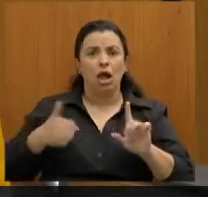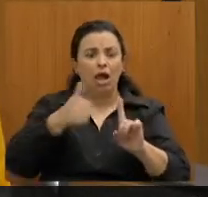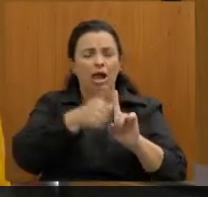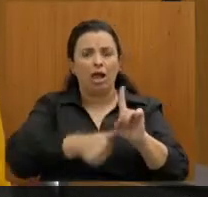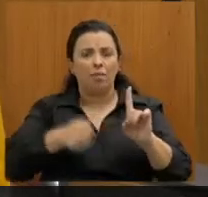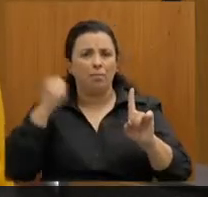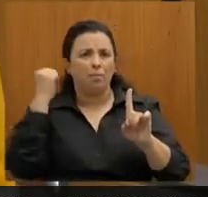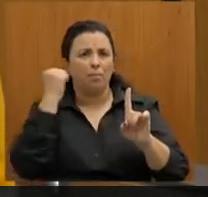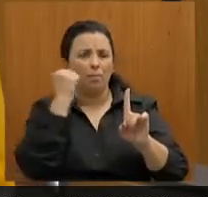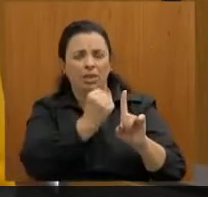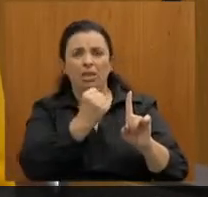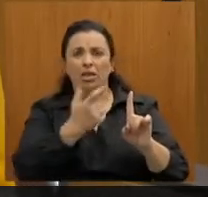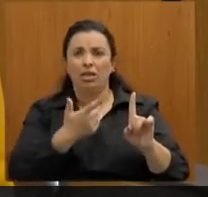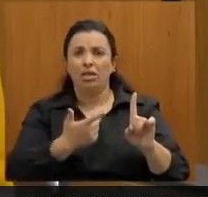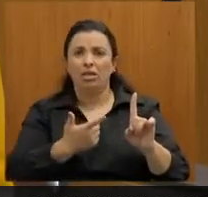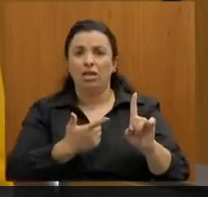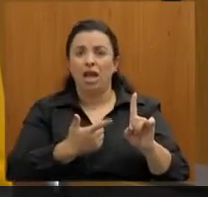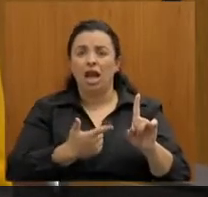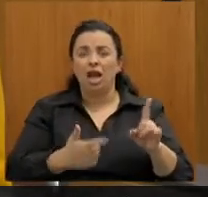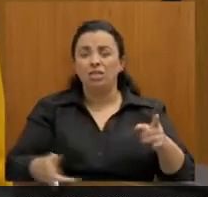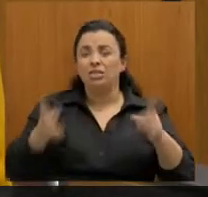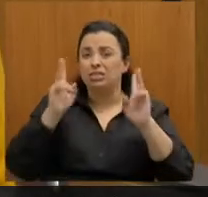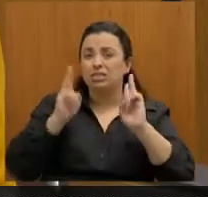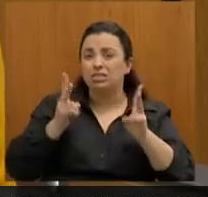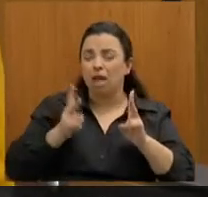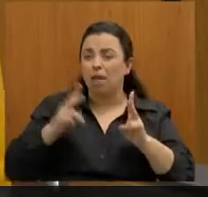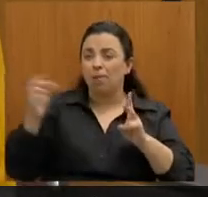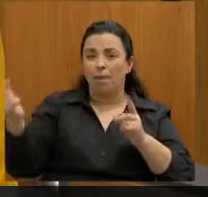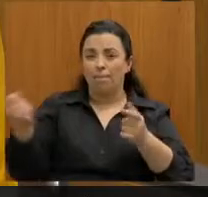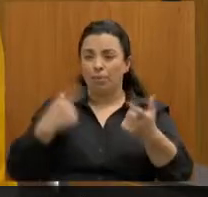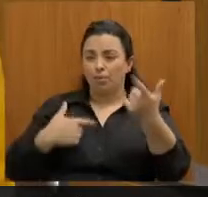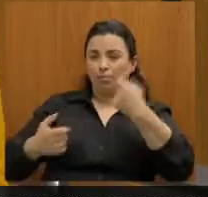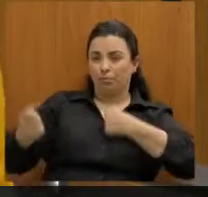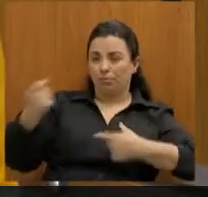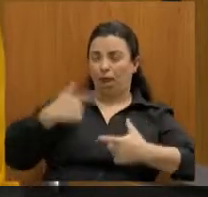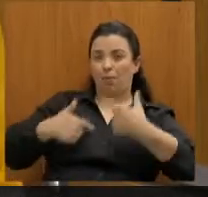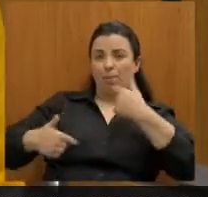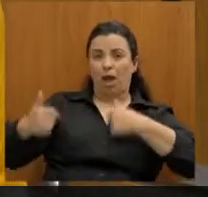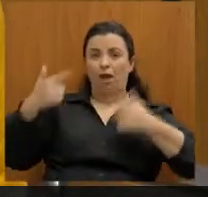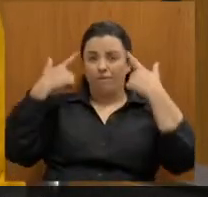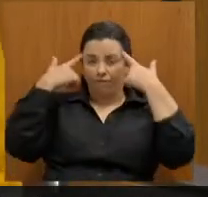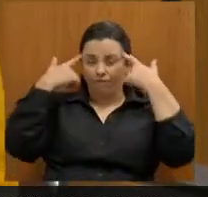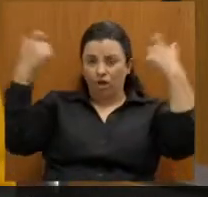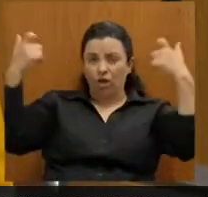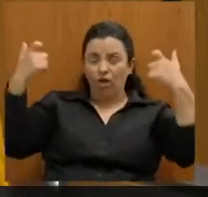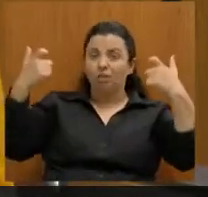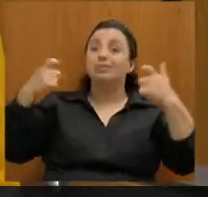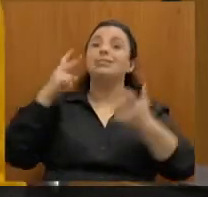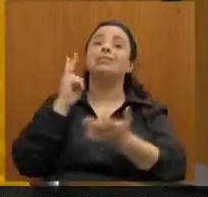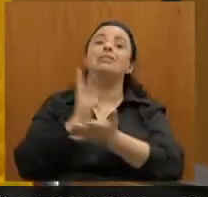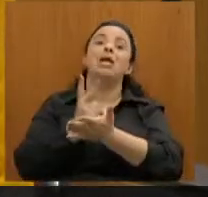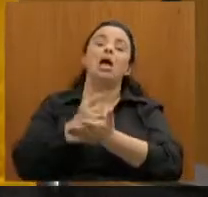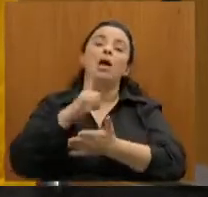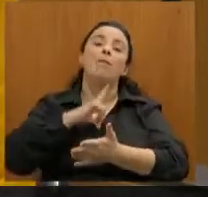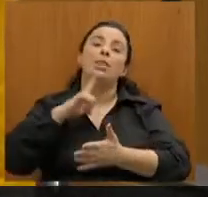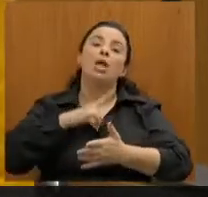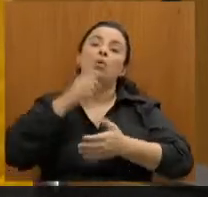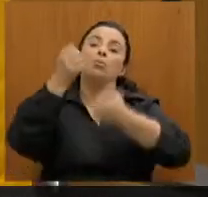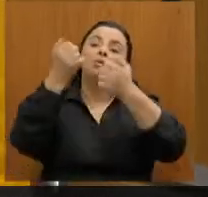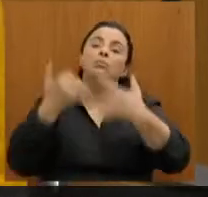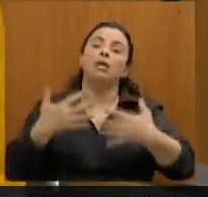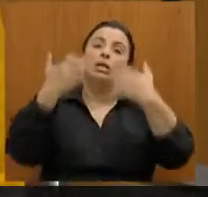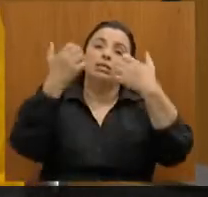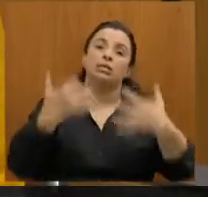as violências que sofremos sempre tem uma um mais uma justificativa isso continuar a